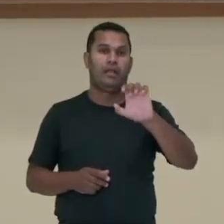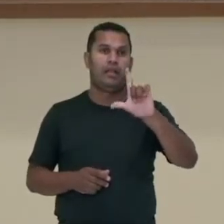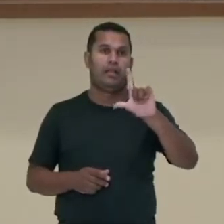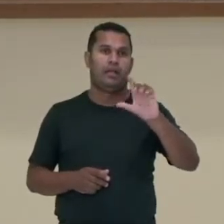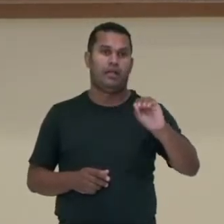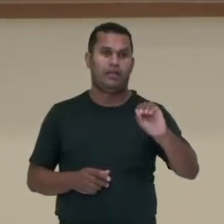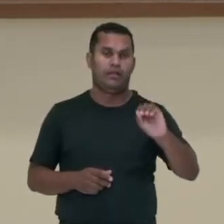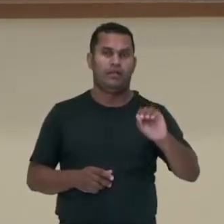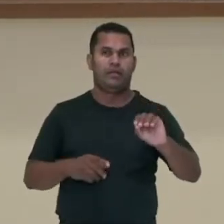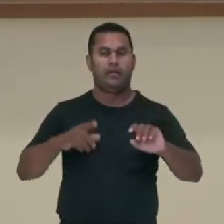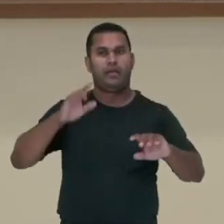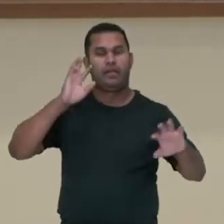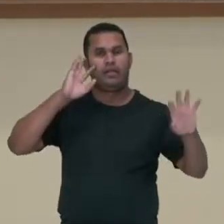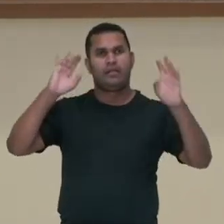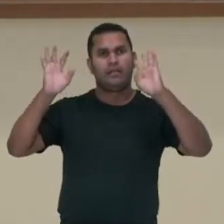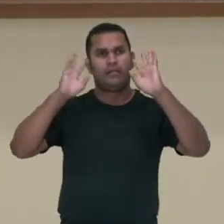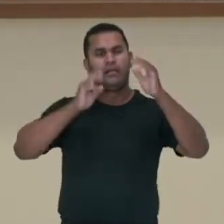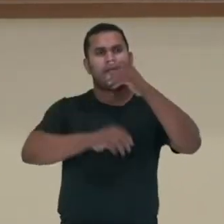vamos pensar assim, gente.